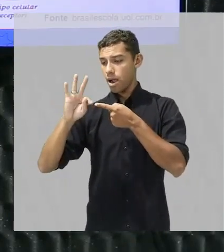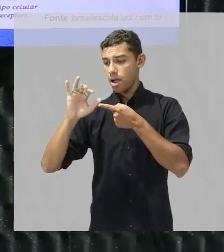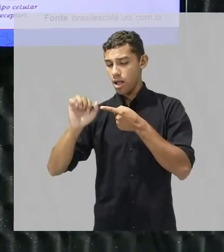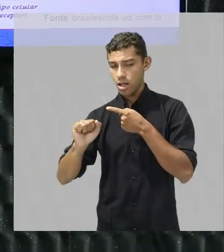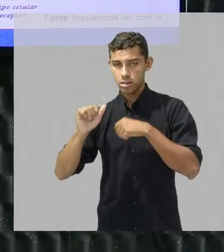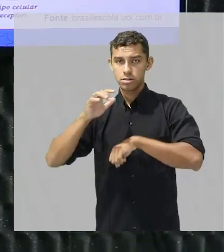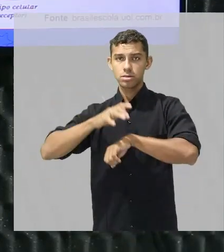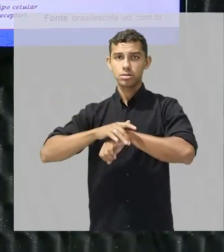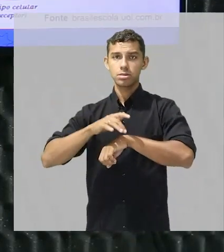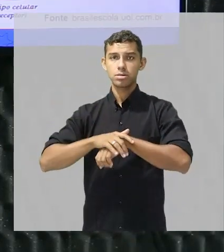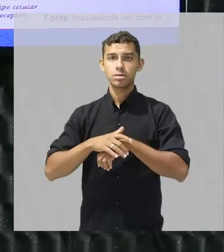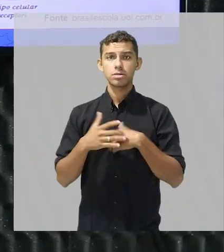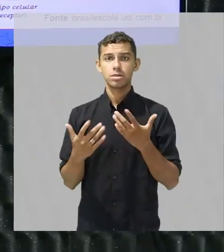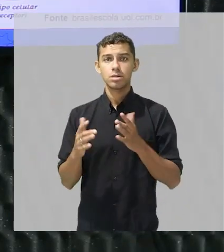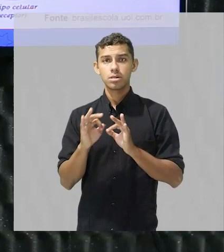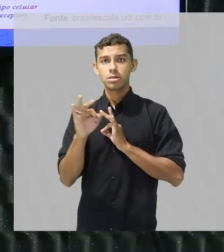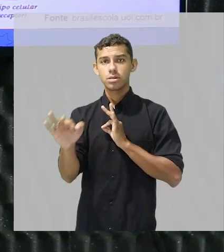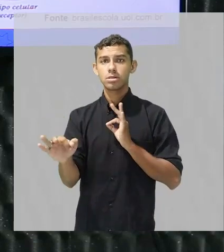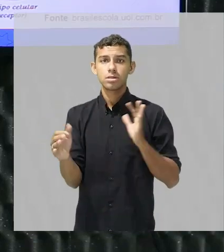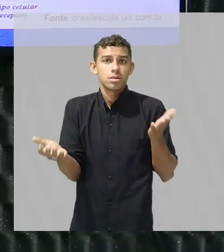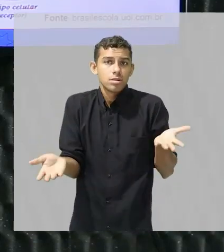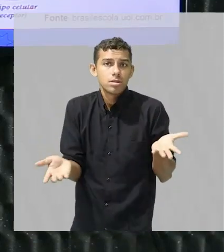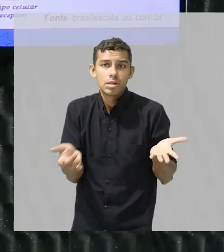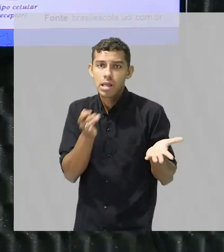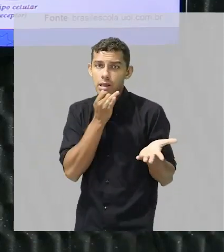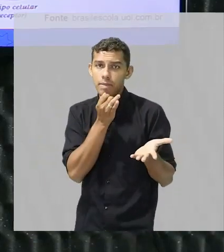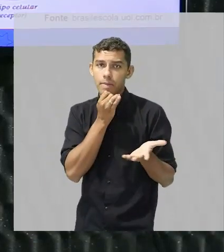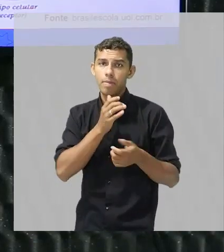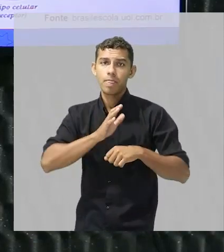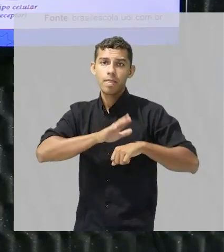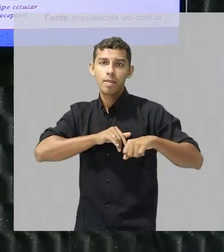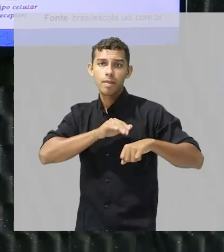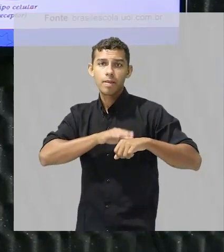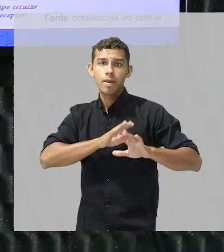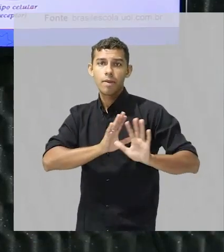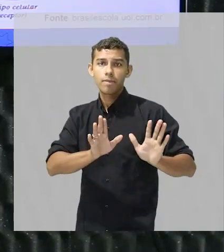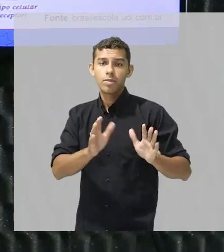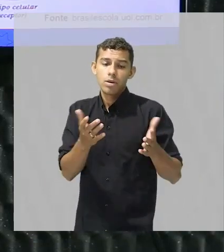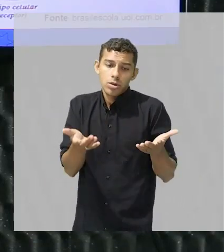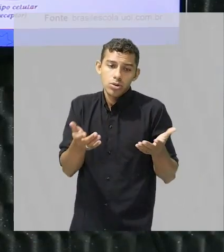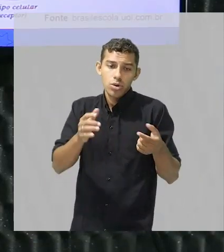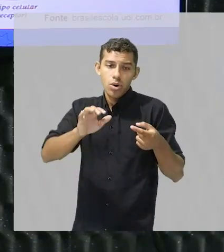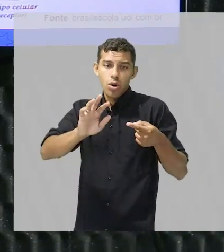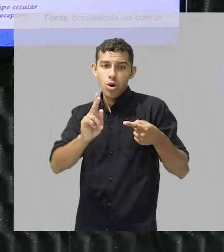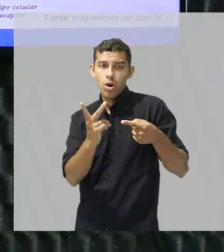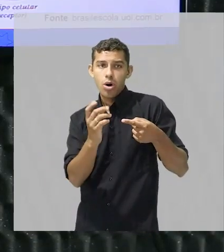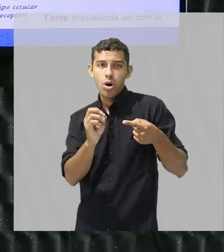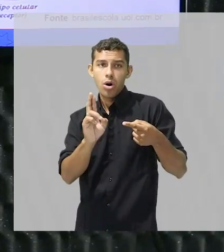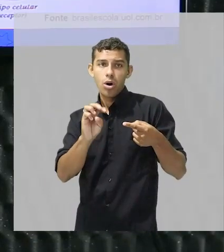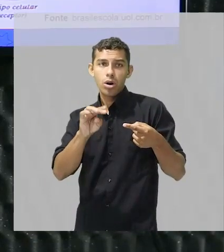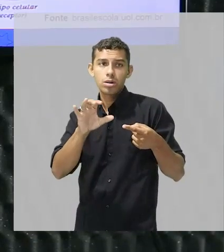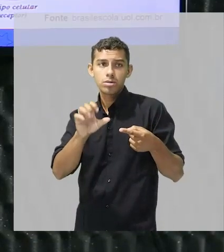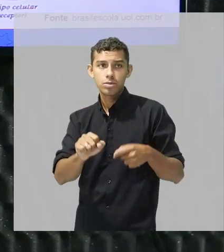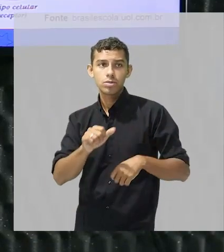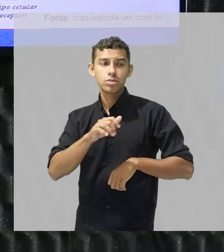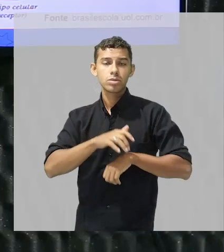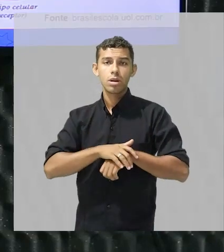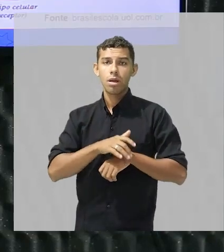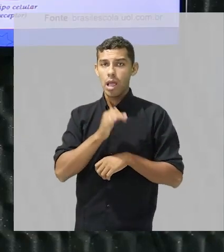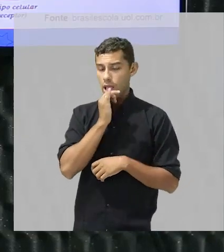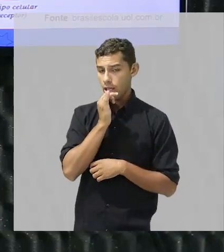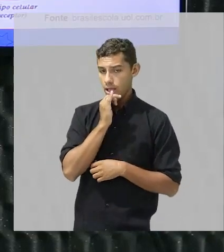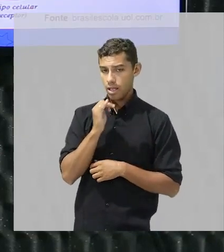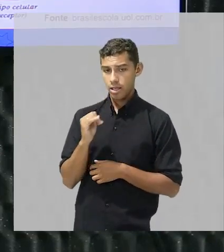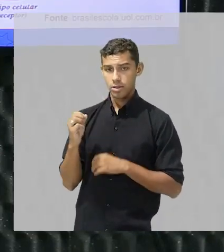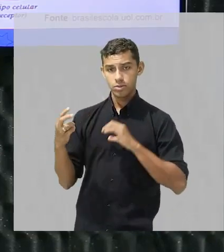está distante dela. Essa carta é o que nós chamamos de quê? É o hormônio. Então imagina uma célula que